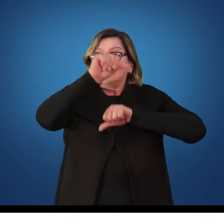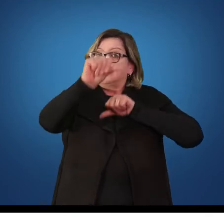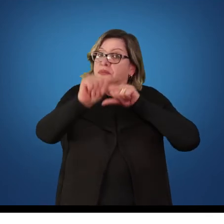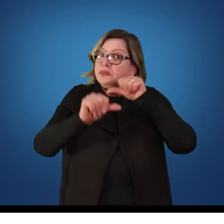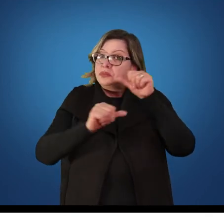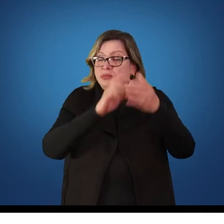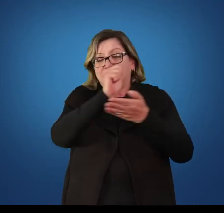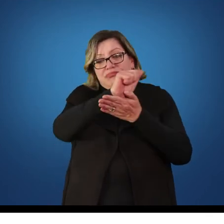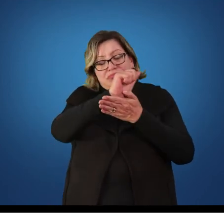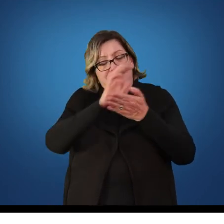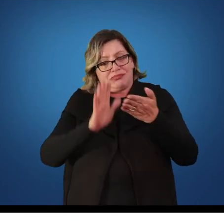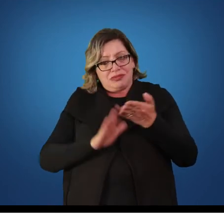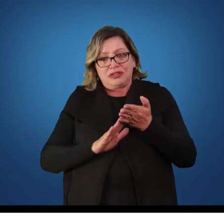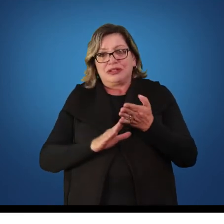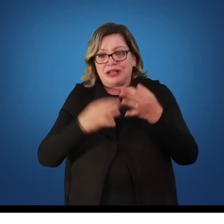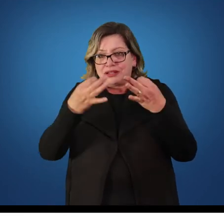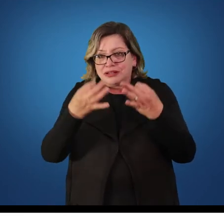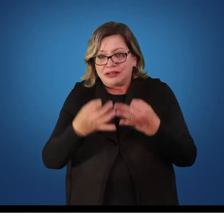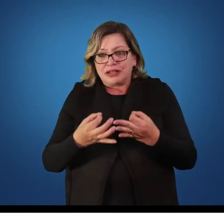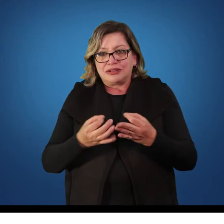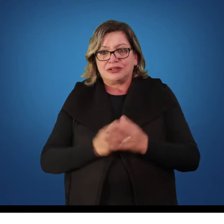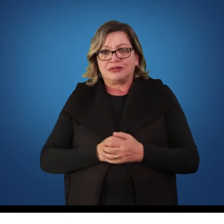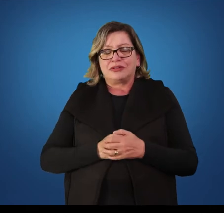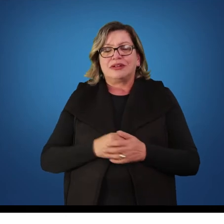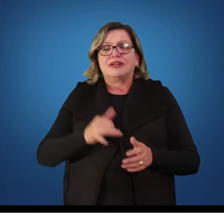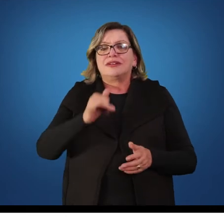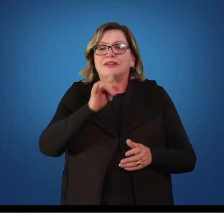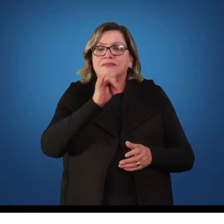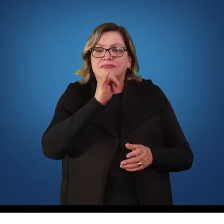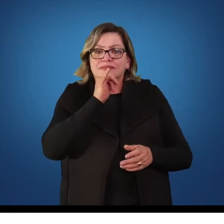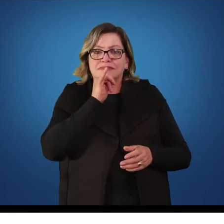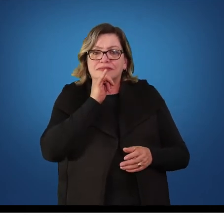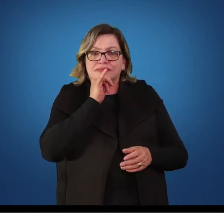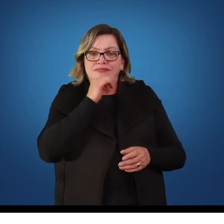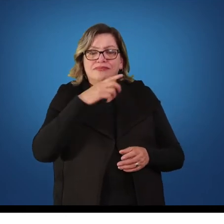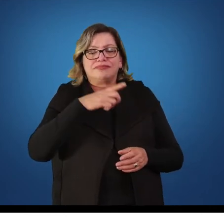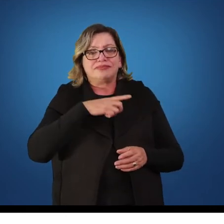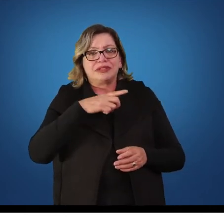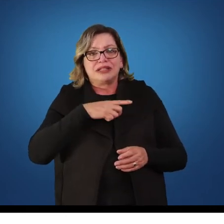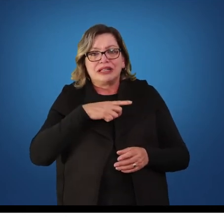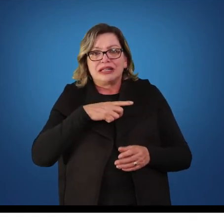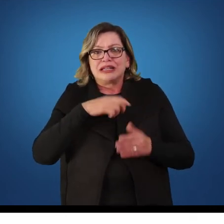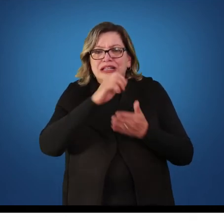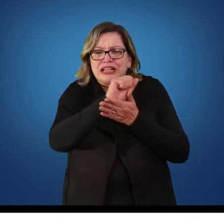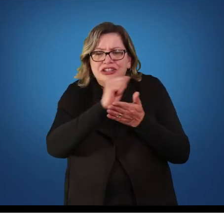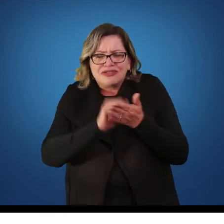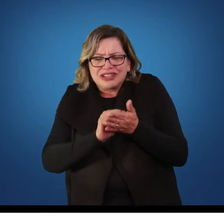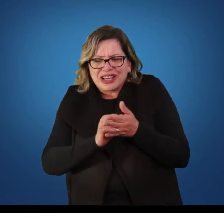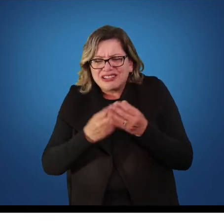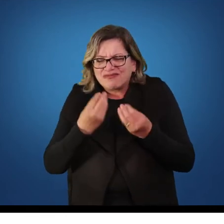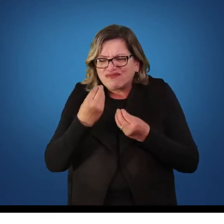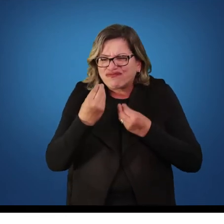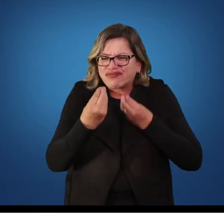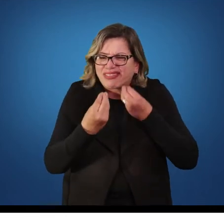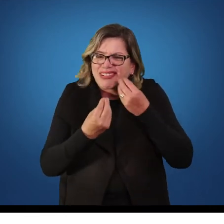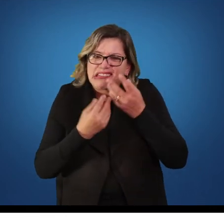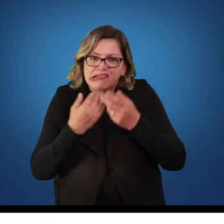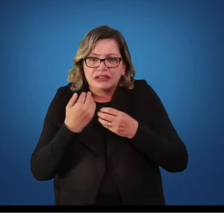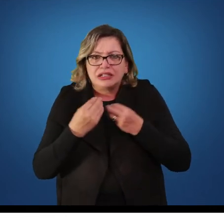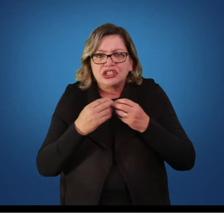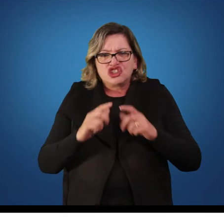mudar certo aqui por exemplo nós temos o exemplo da natividade começou morno né